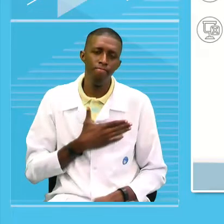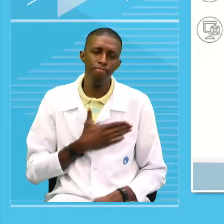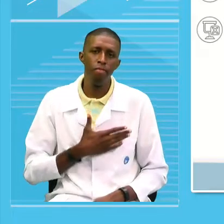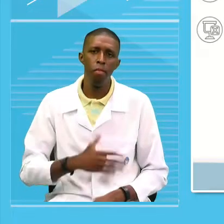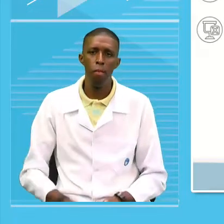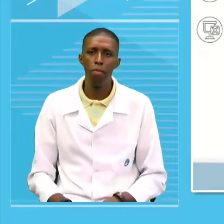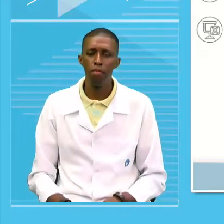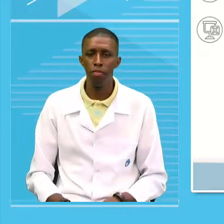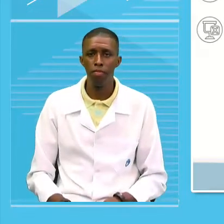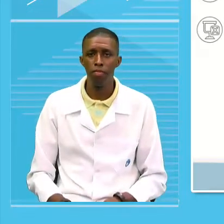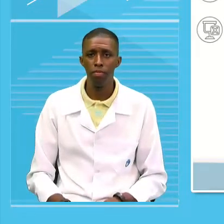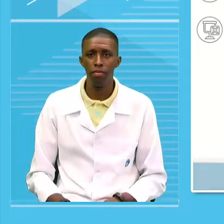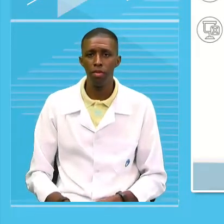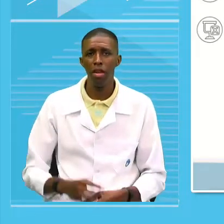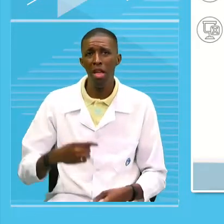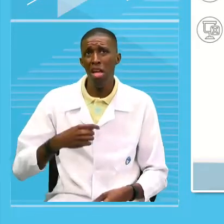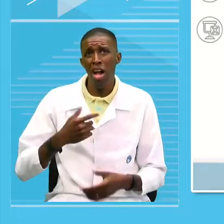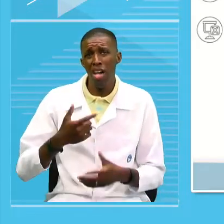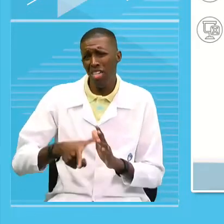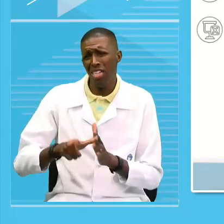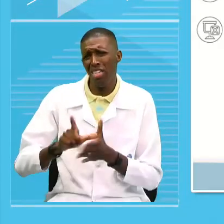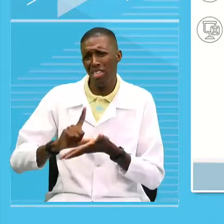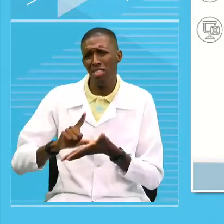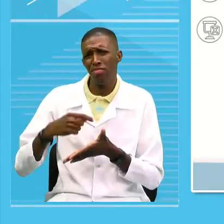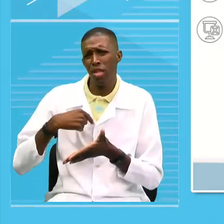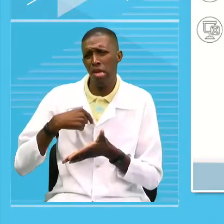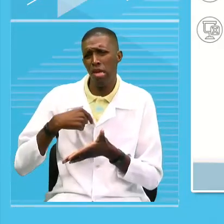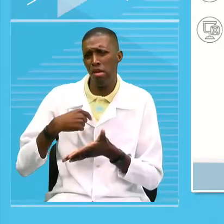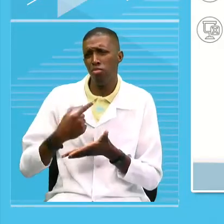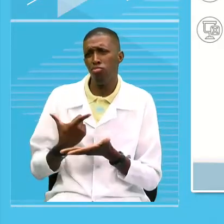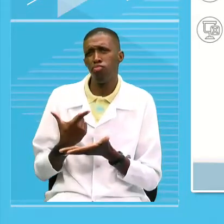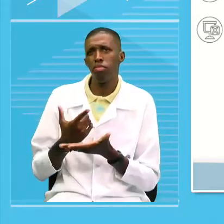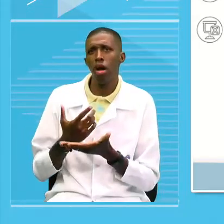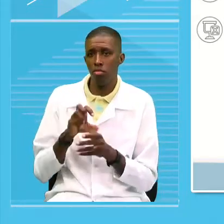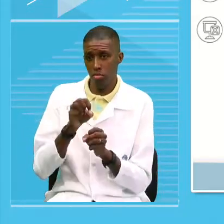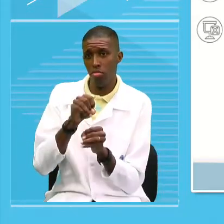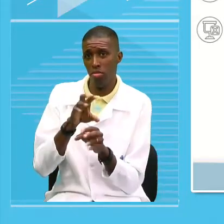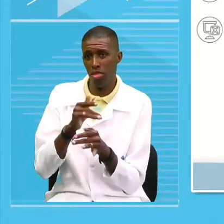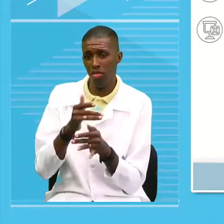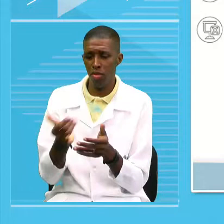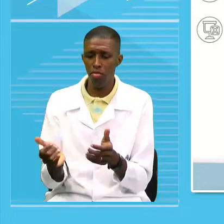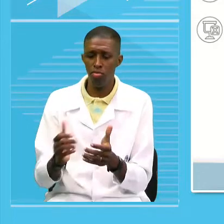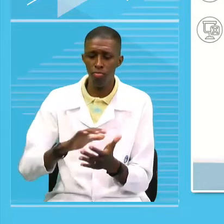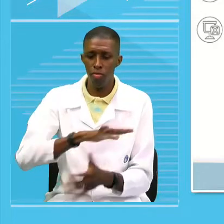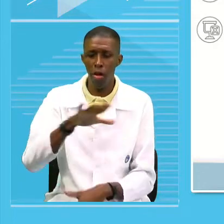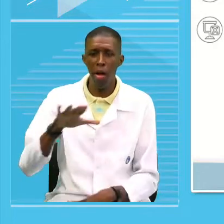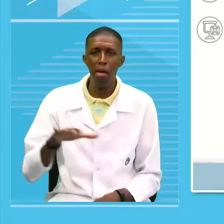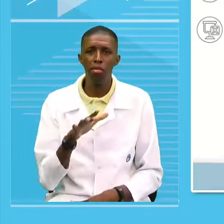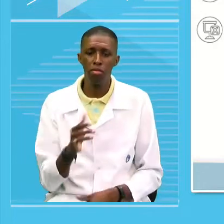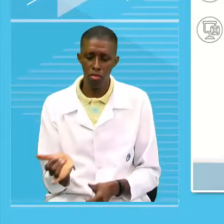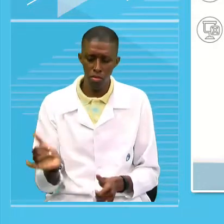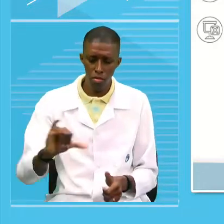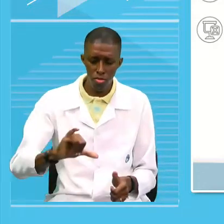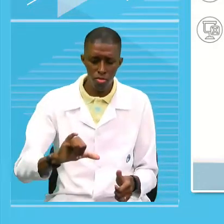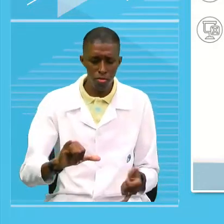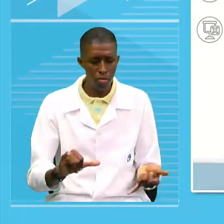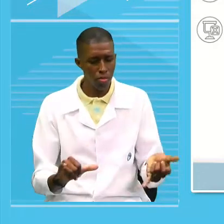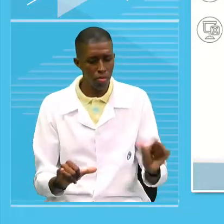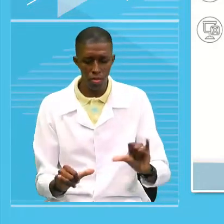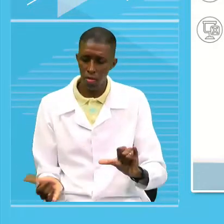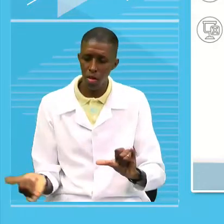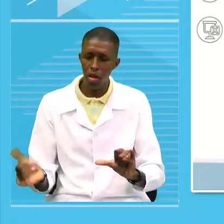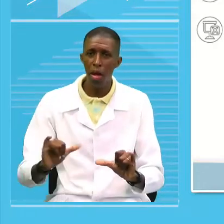não vai me servir para nada e aí depois a gente percebe que vai servir Sim certo